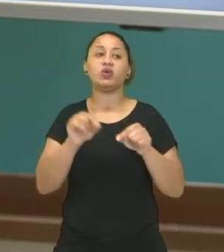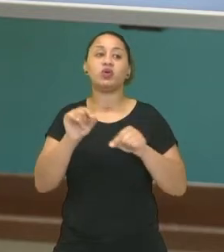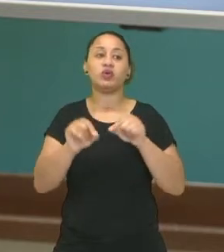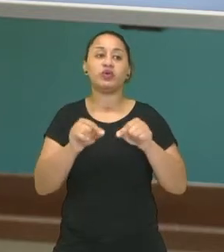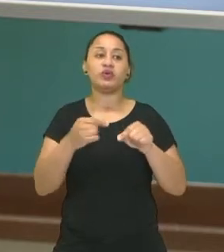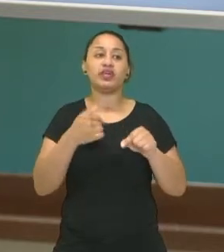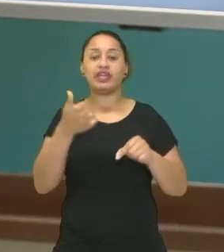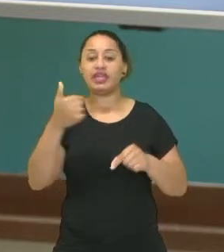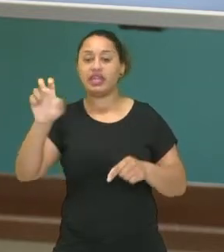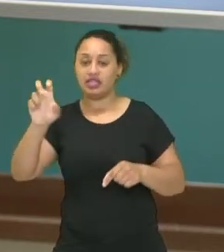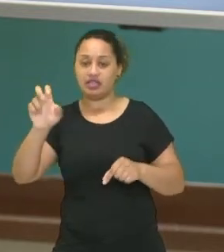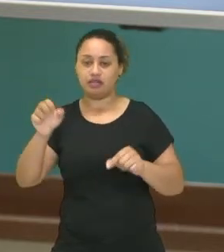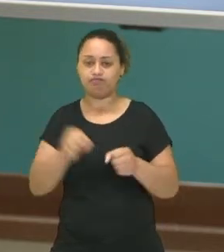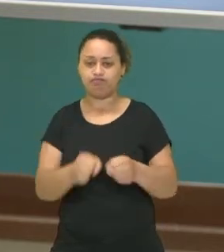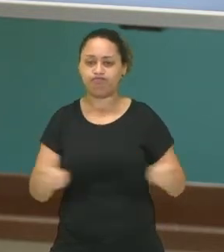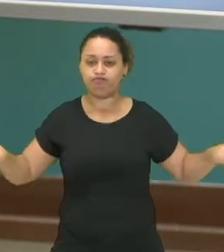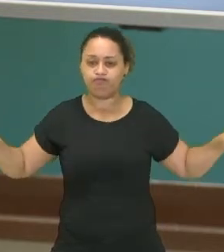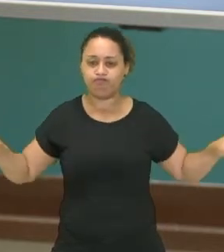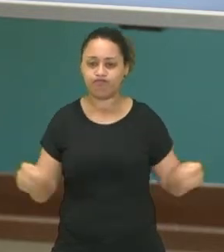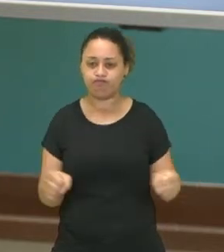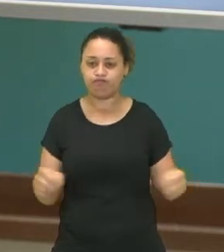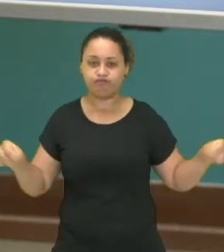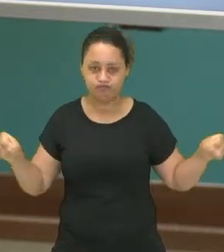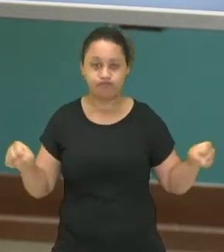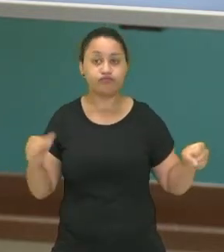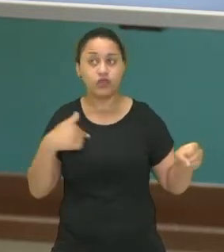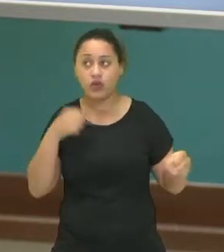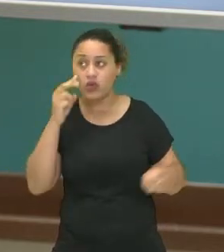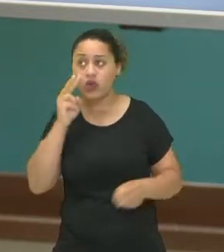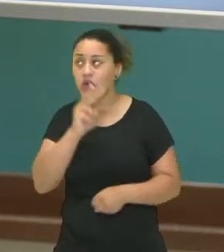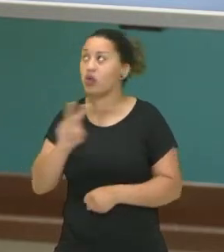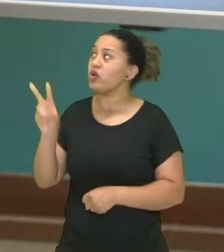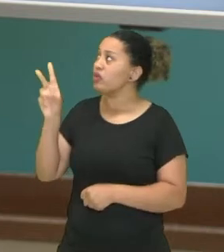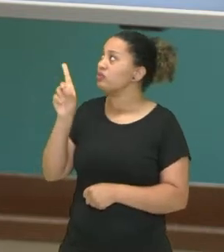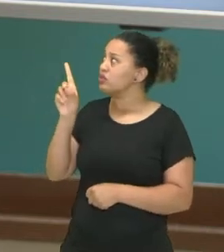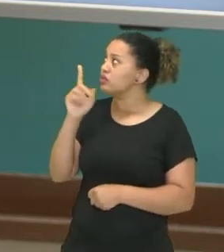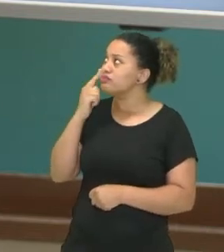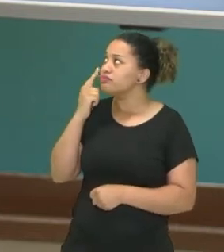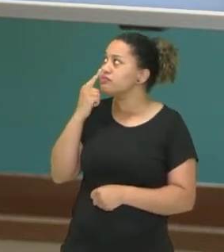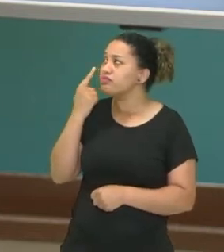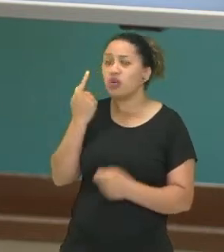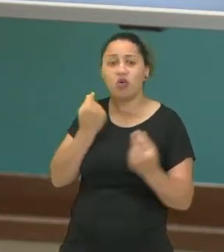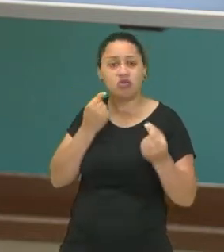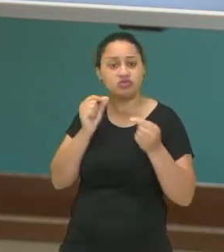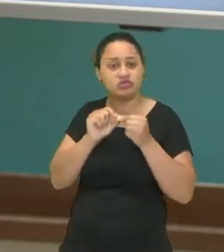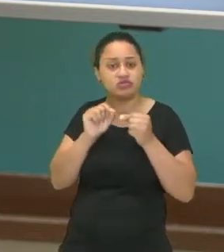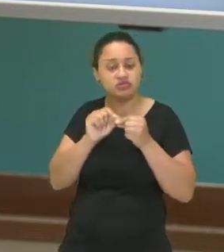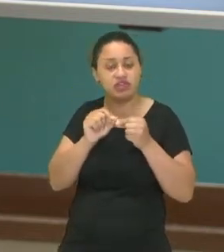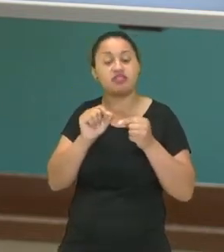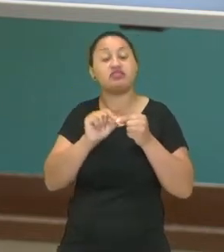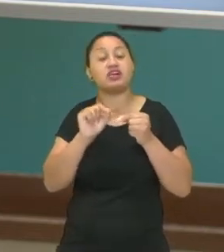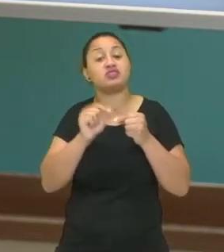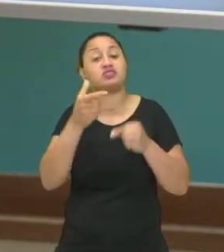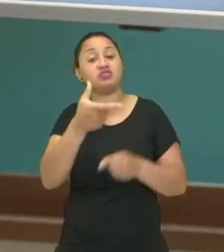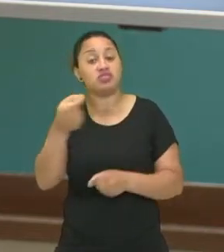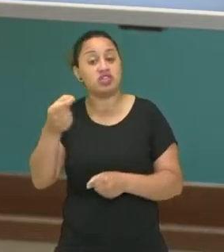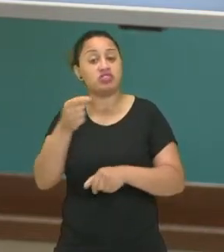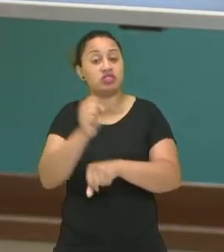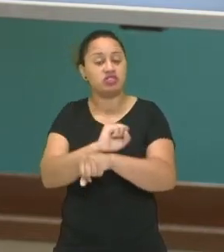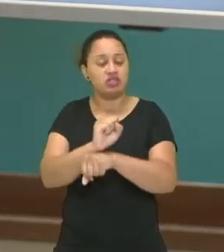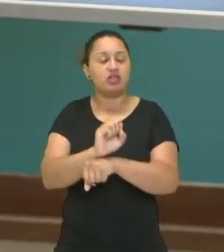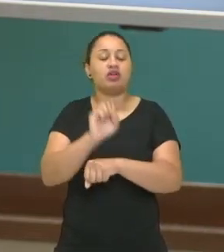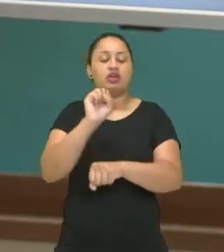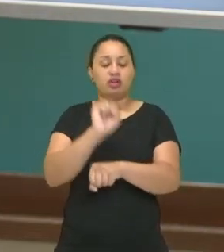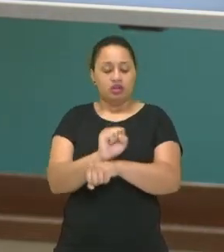de número 15. Eu vou realizar esse exercício, tá? 20 segundos. Descanso